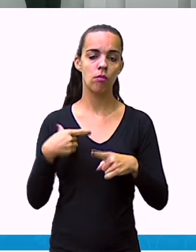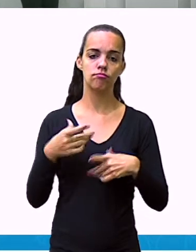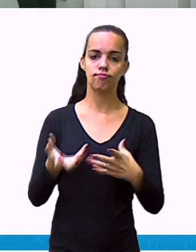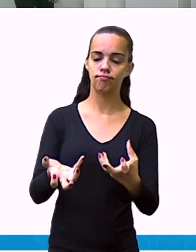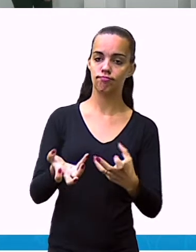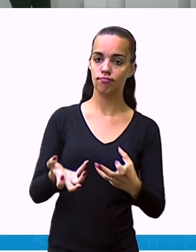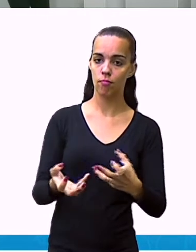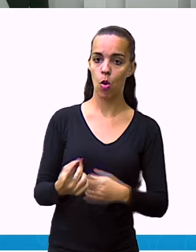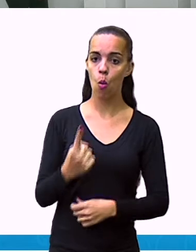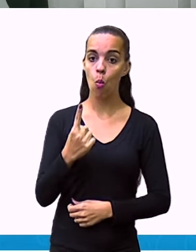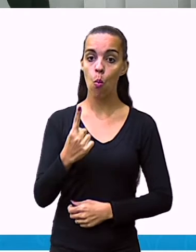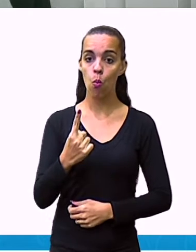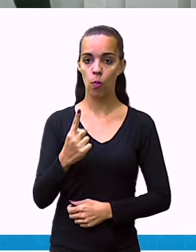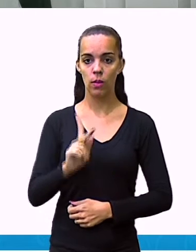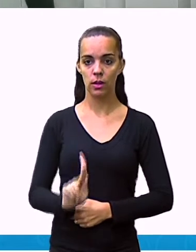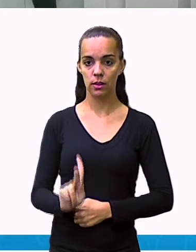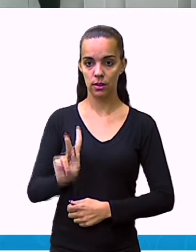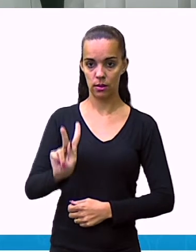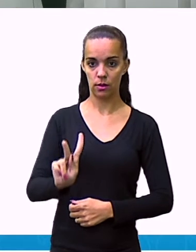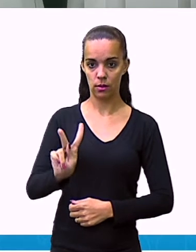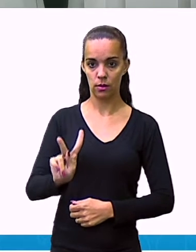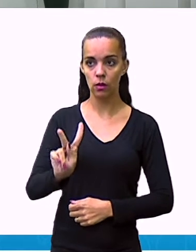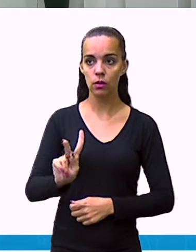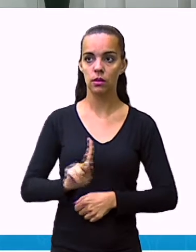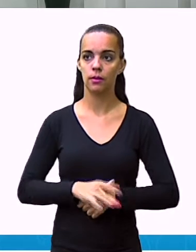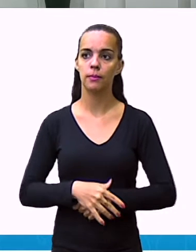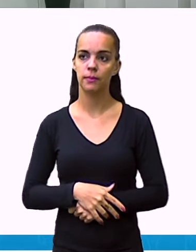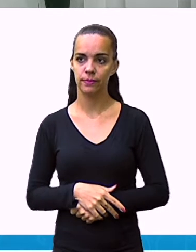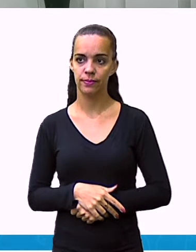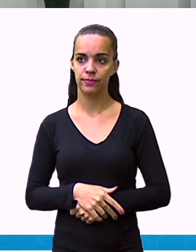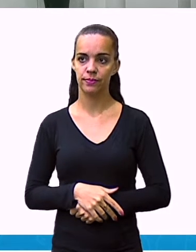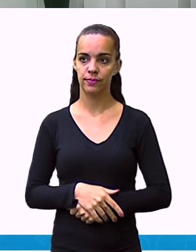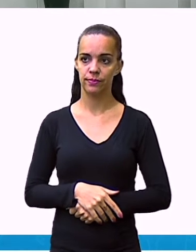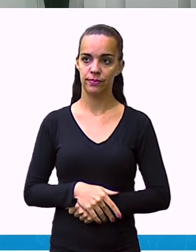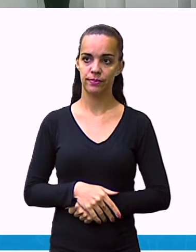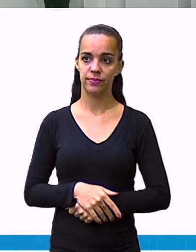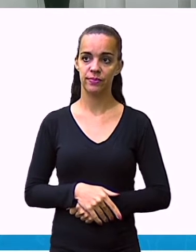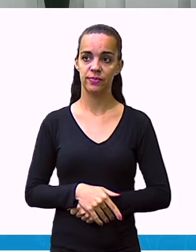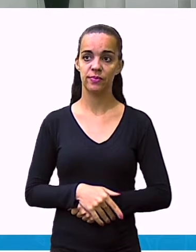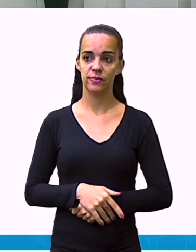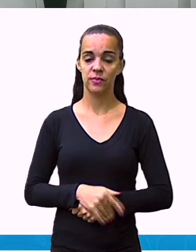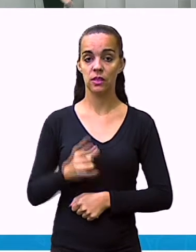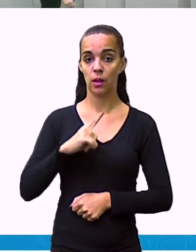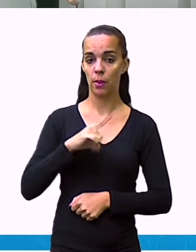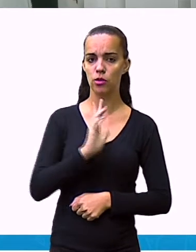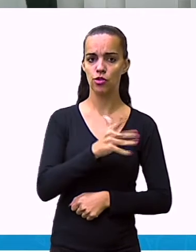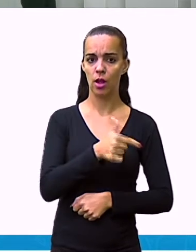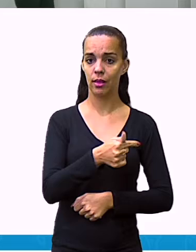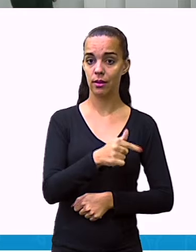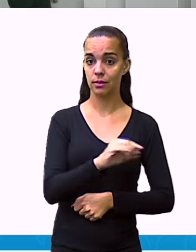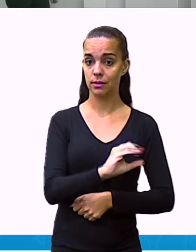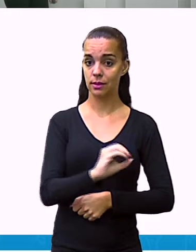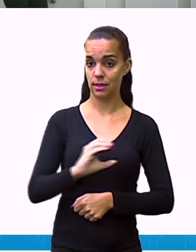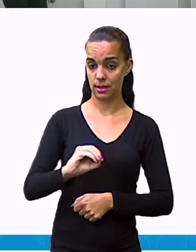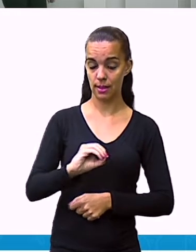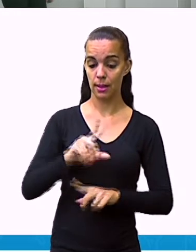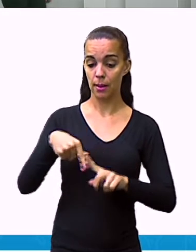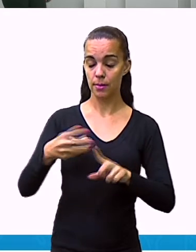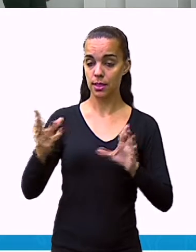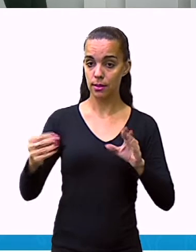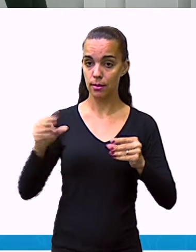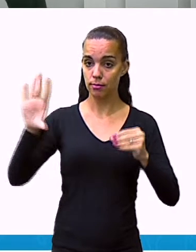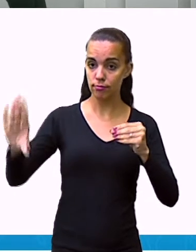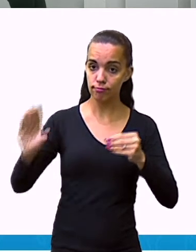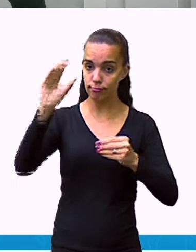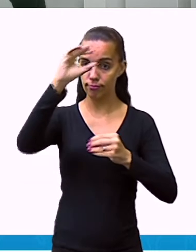quero 1kg Olha bem tinha 700 gramas e ela quer que Pese mais